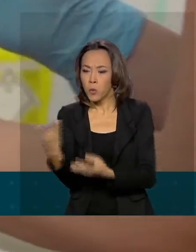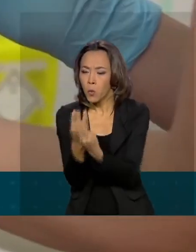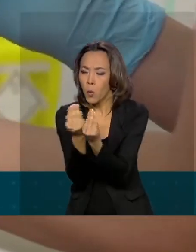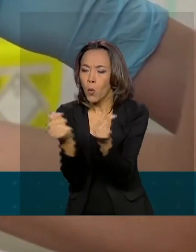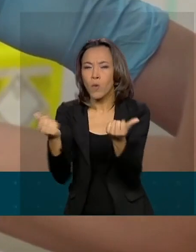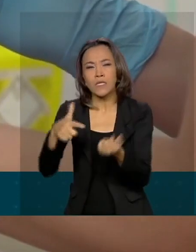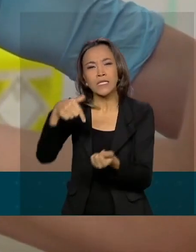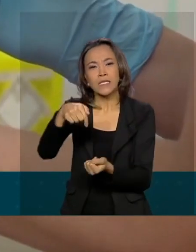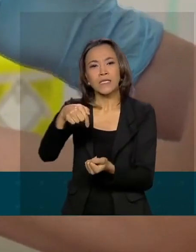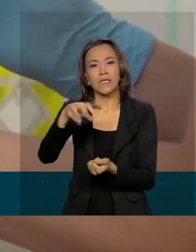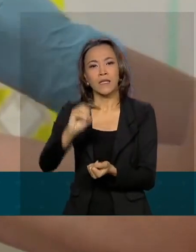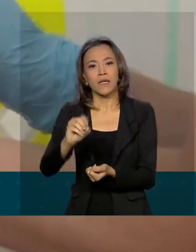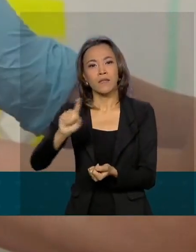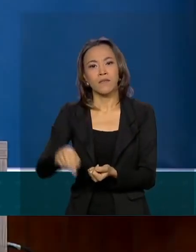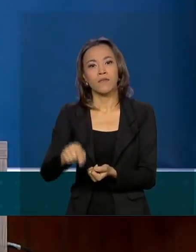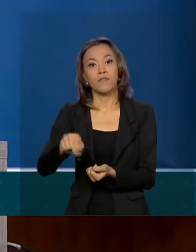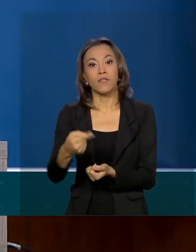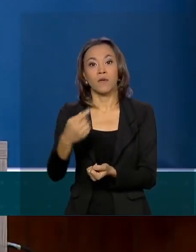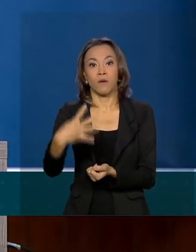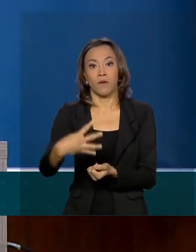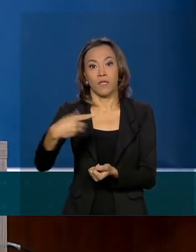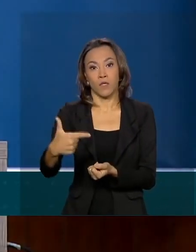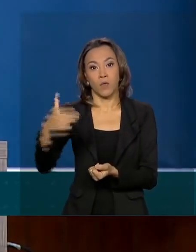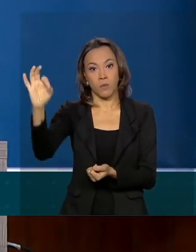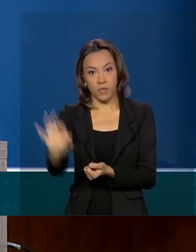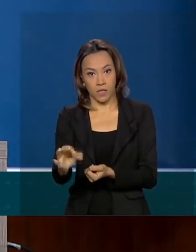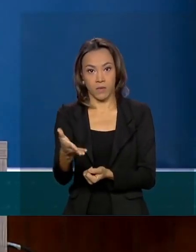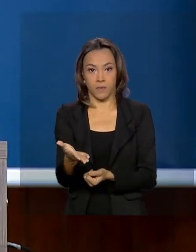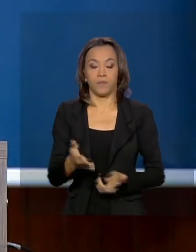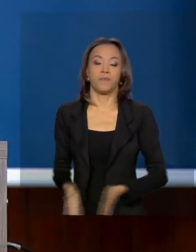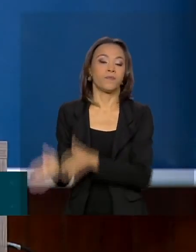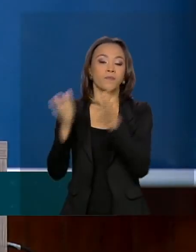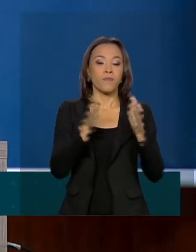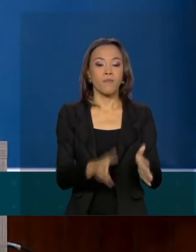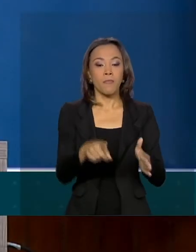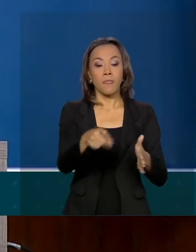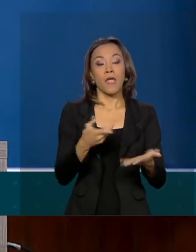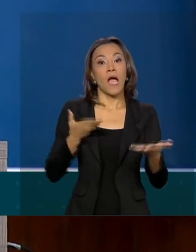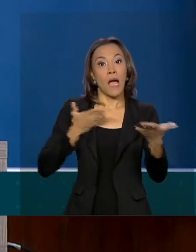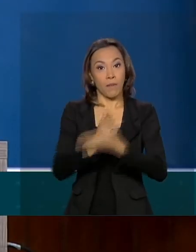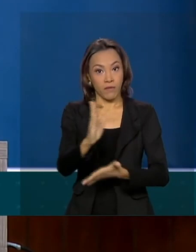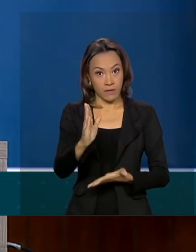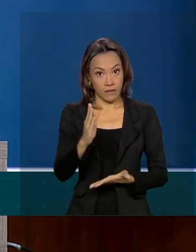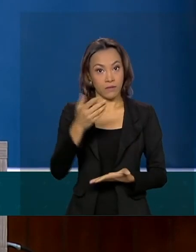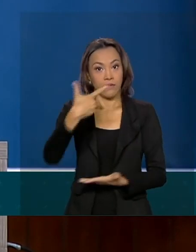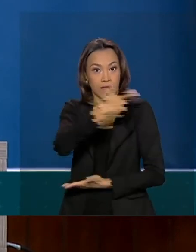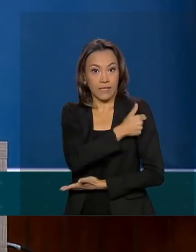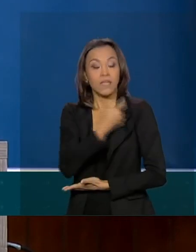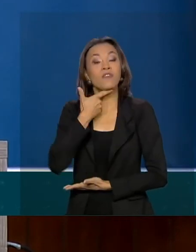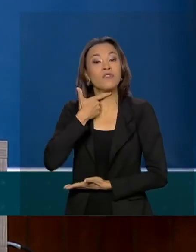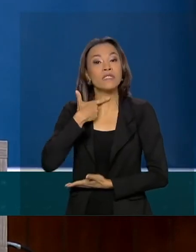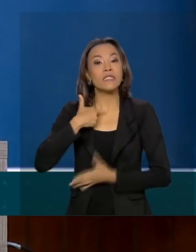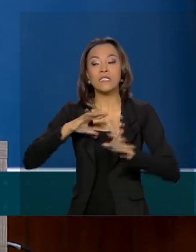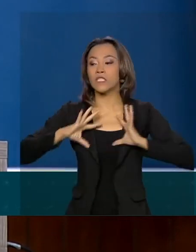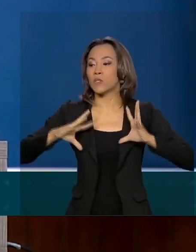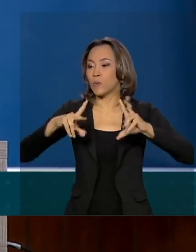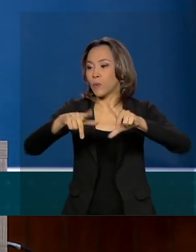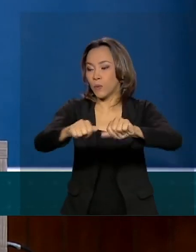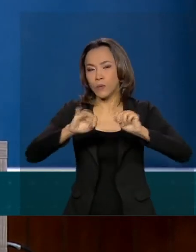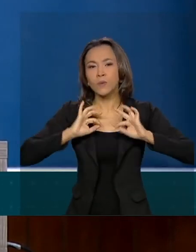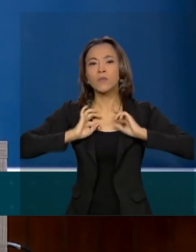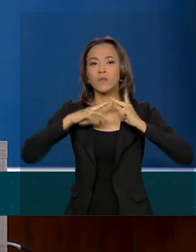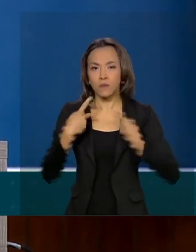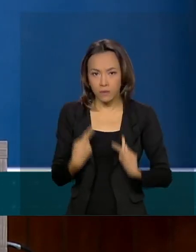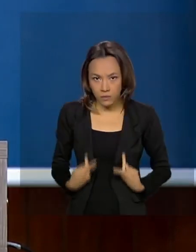,42%. A aprovação da vacina é um desejo de todos, uma questão humanitária